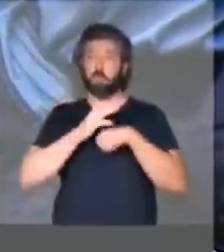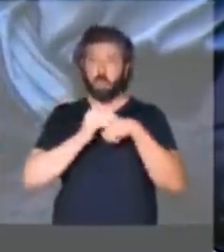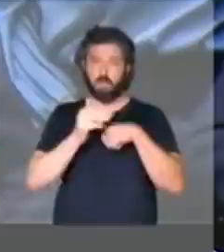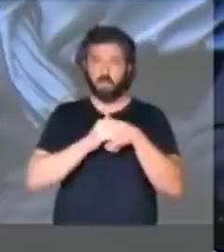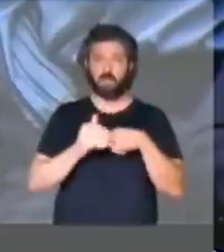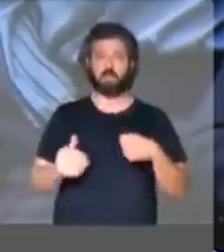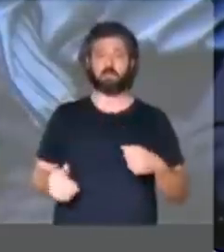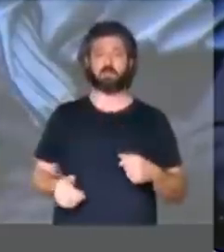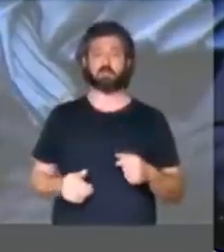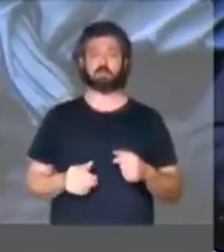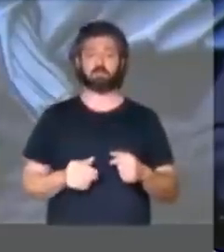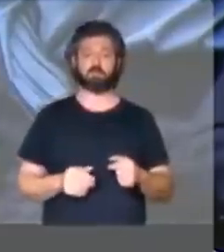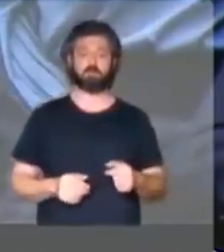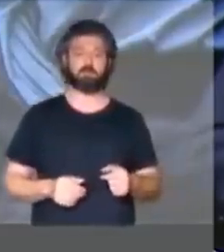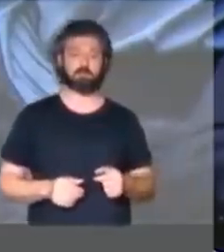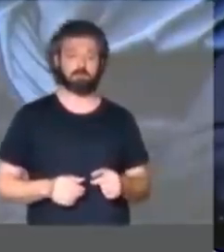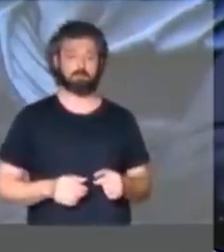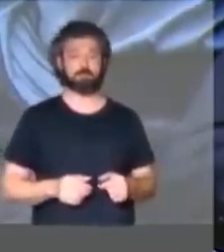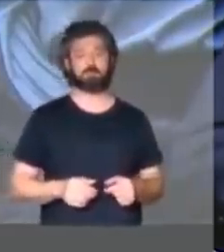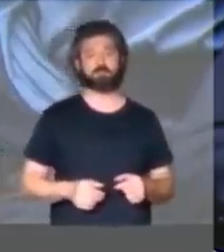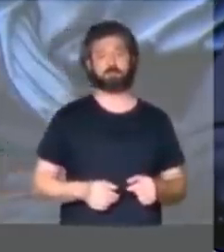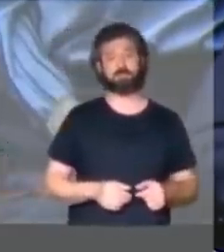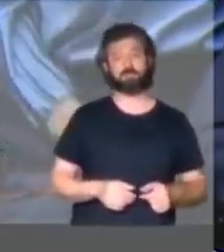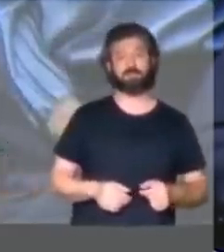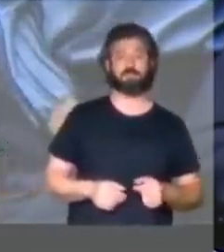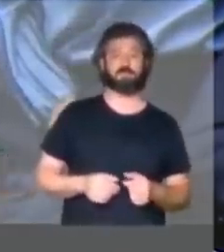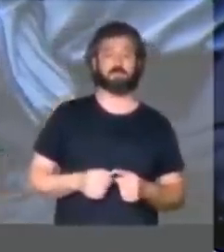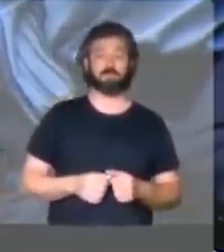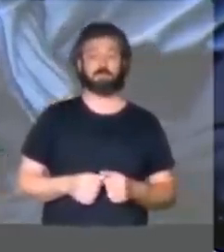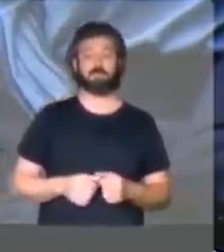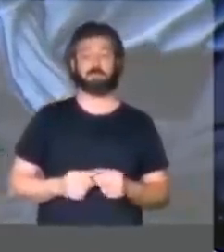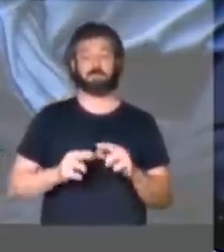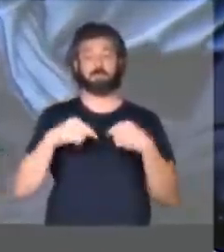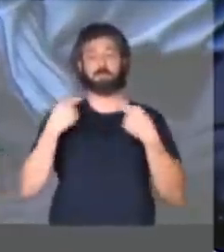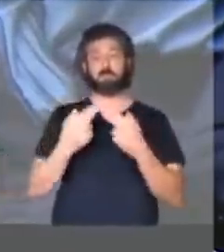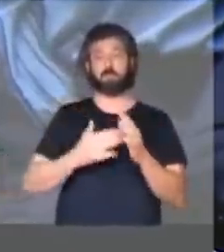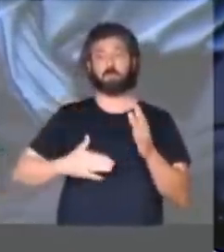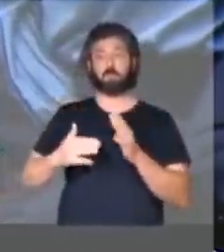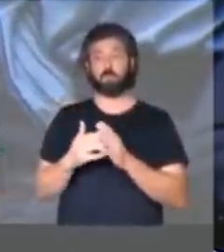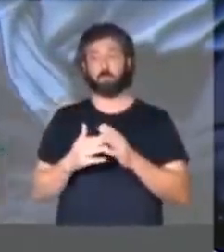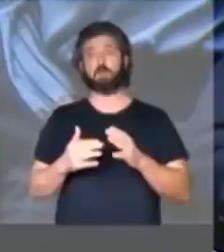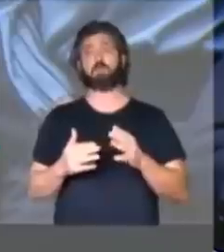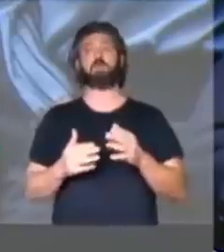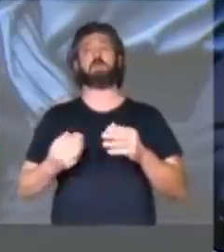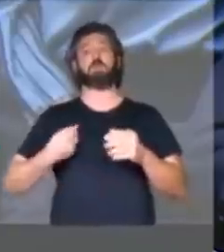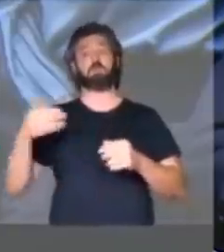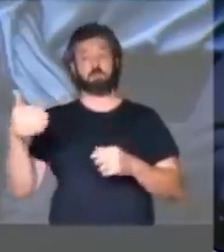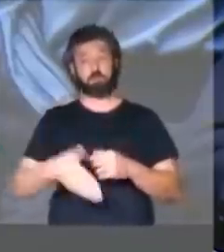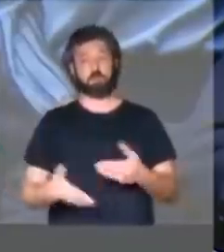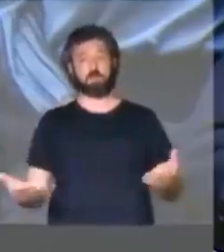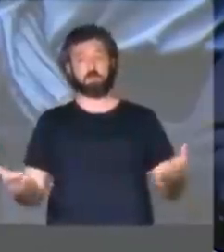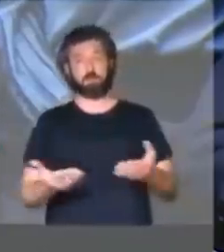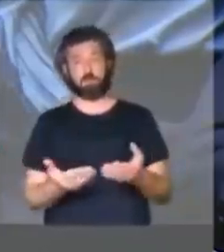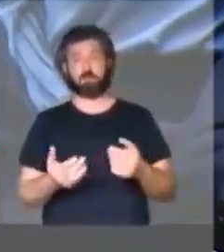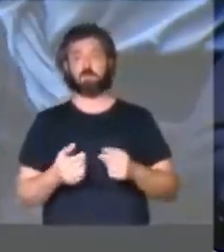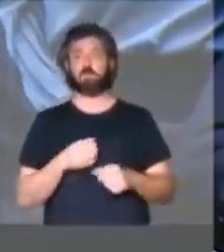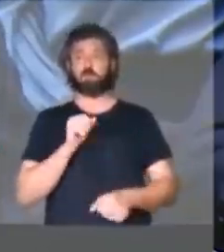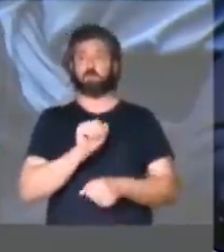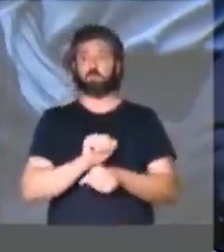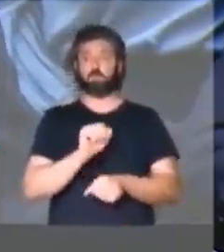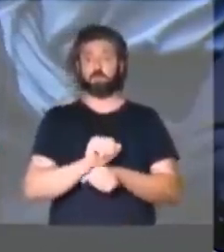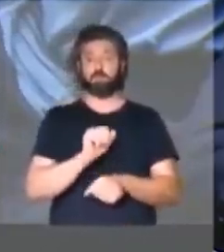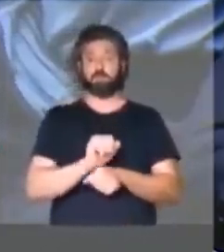carinhoso aos senadores, a todos que participaram de todas as sessões e a todos que estão participando desta. Eu vou